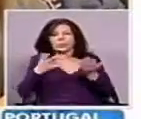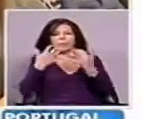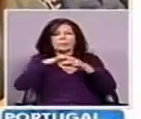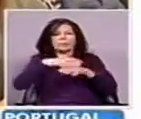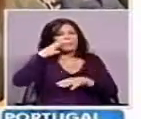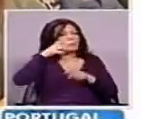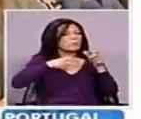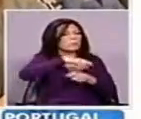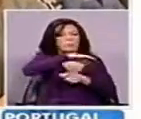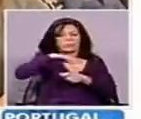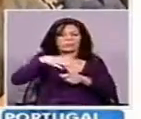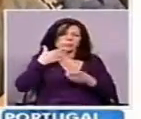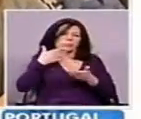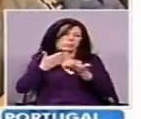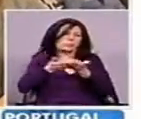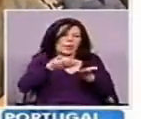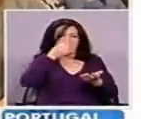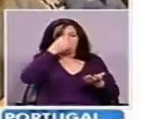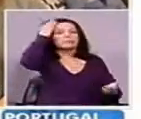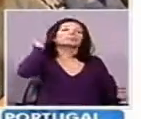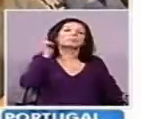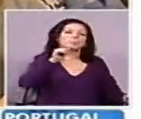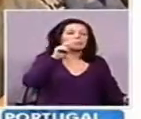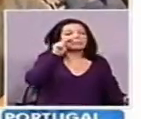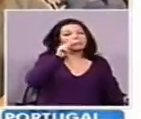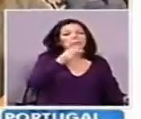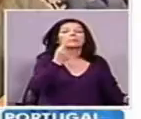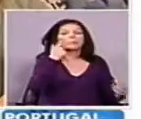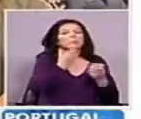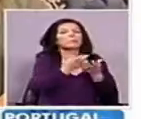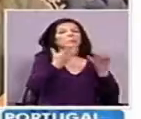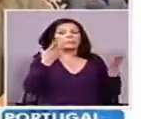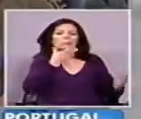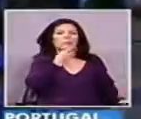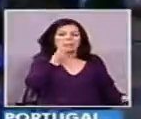comunidade e o espetáculo. Será certamente uma experiência bem enriquecedora. Muito obrigada.